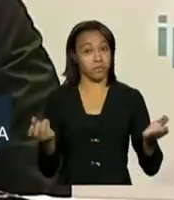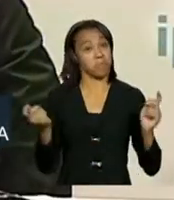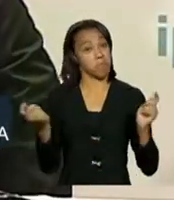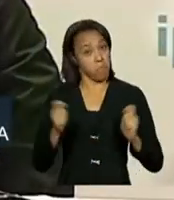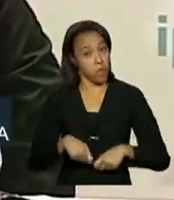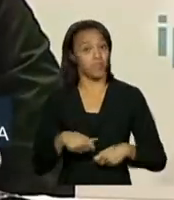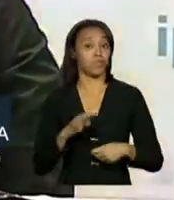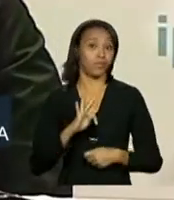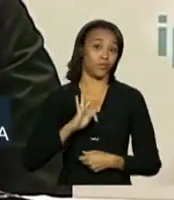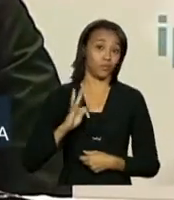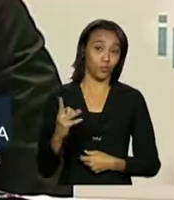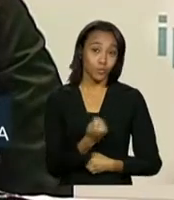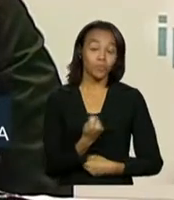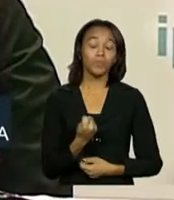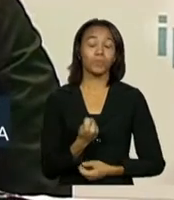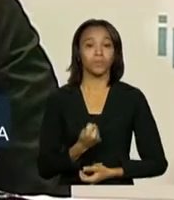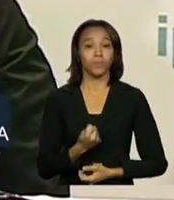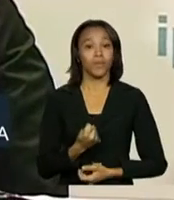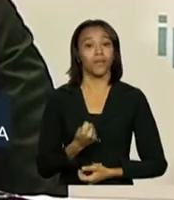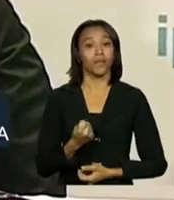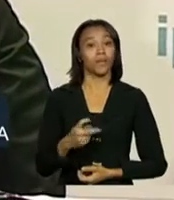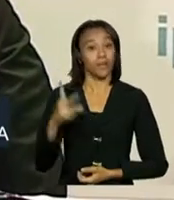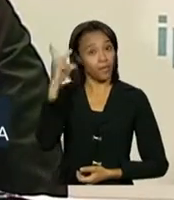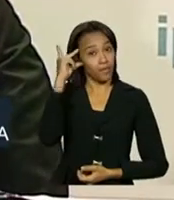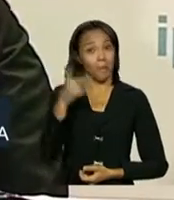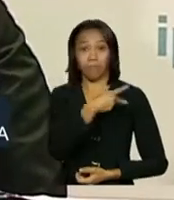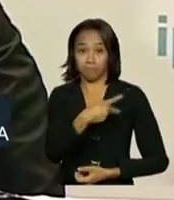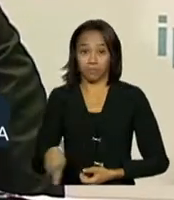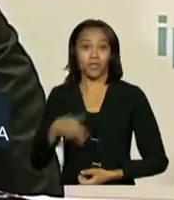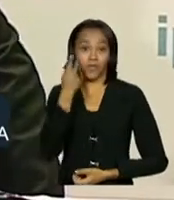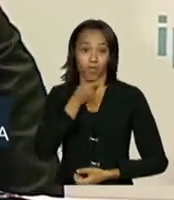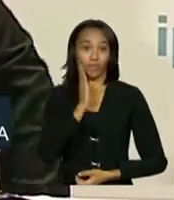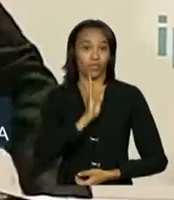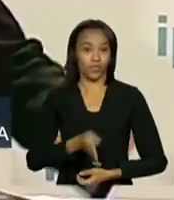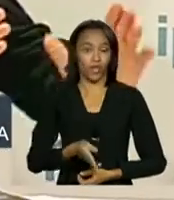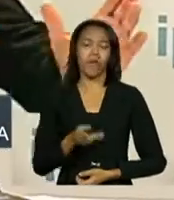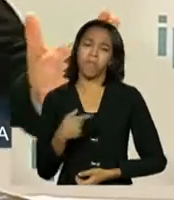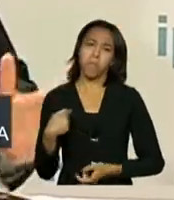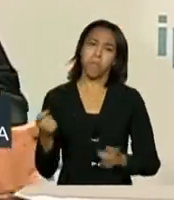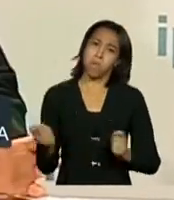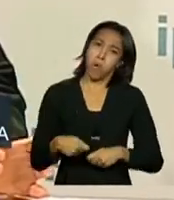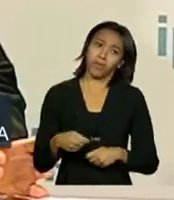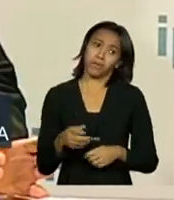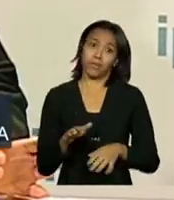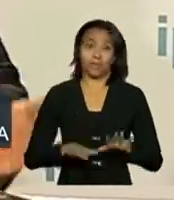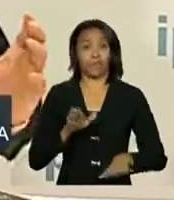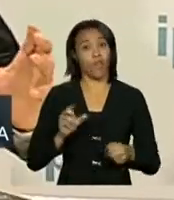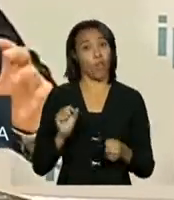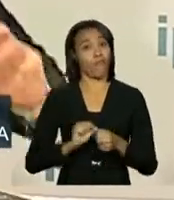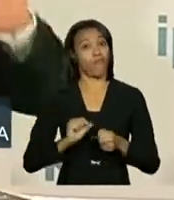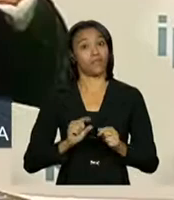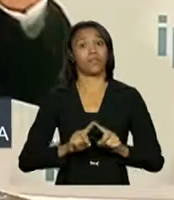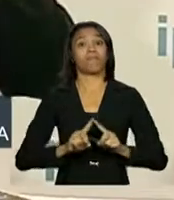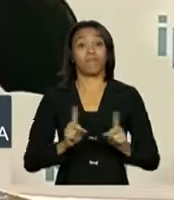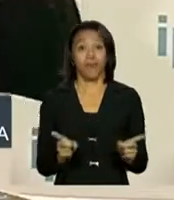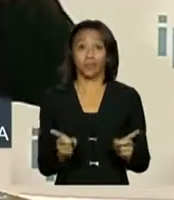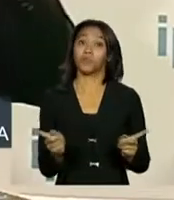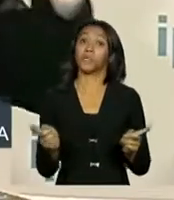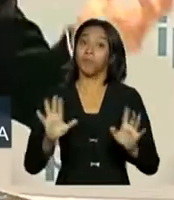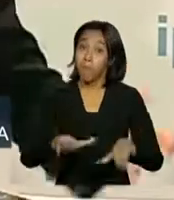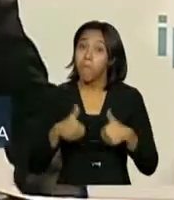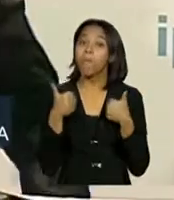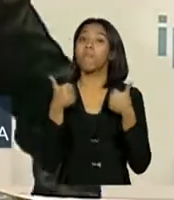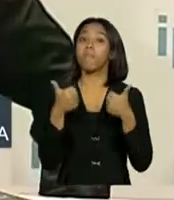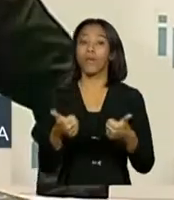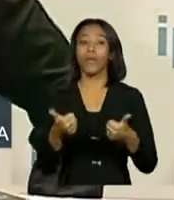ser que tudo que a presidenta eleita está dizendo, pode ser que ela não faça, mas o que, que pode ser melhor